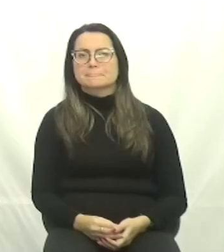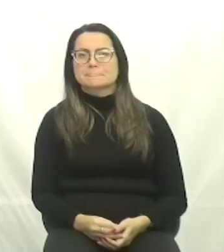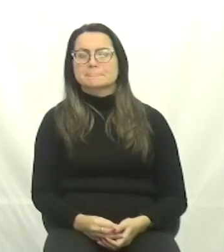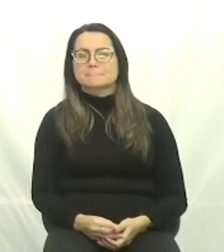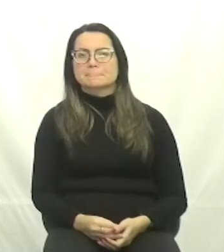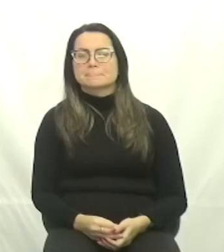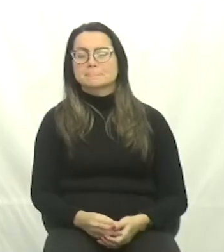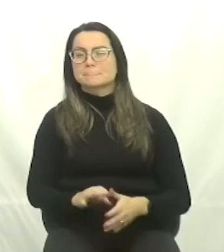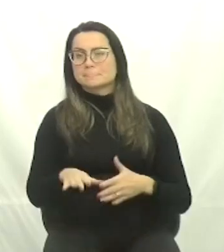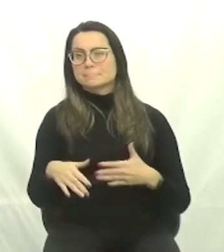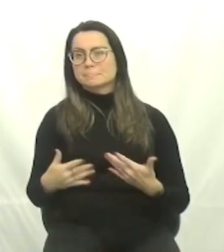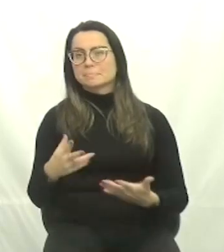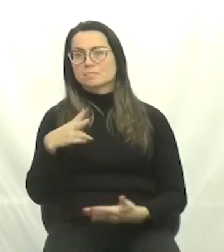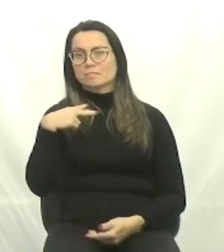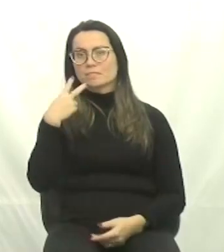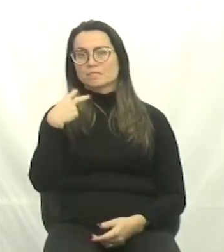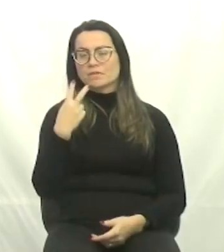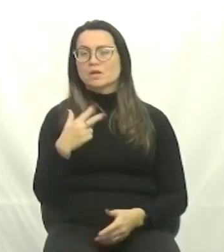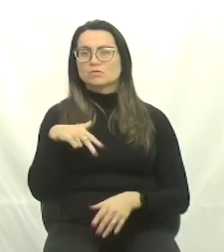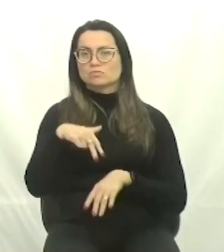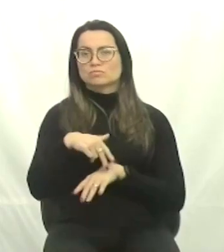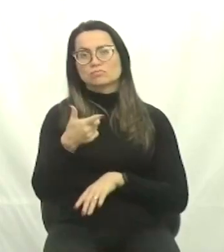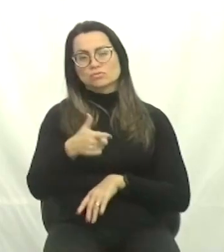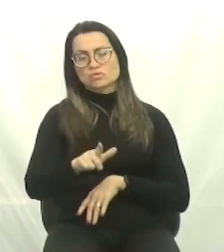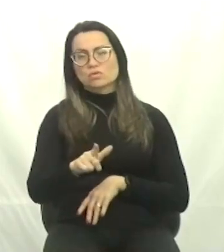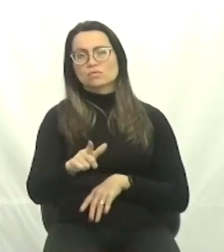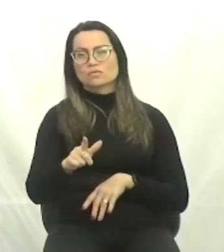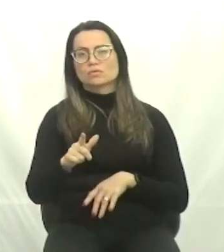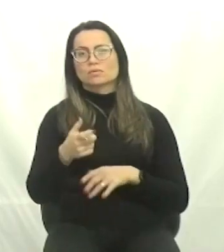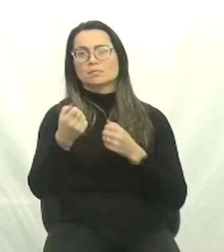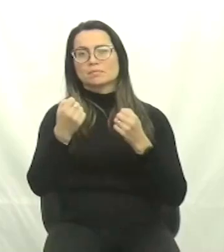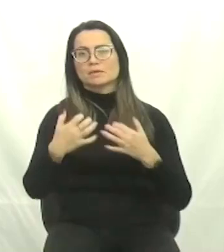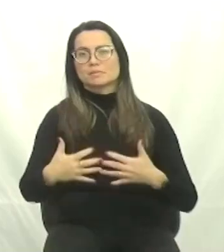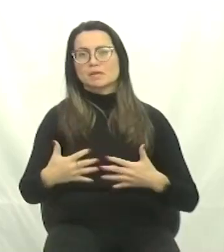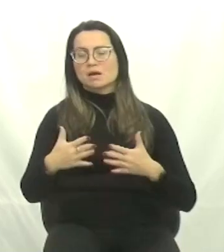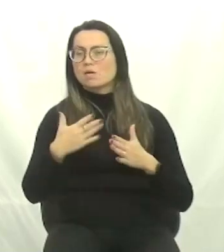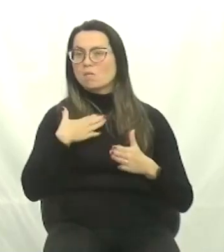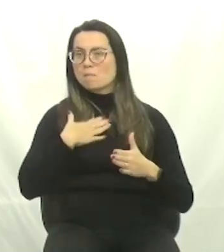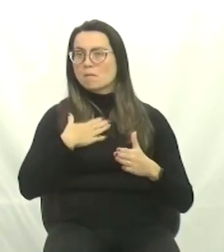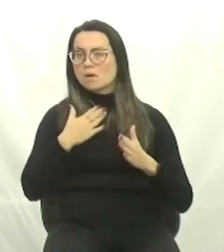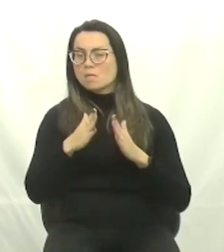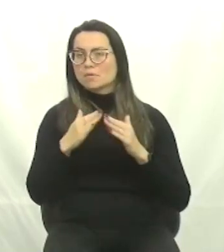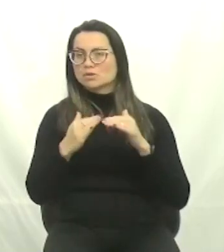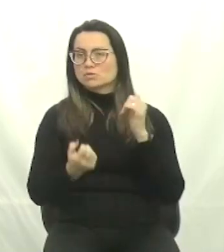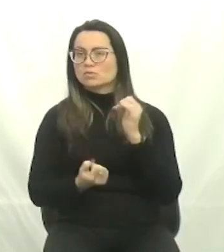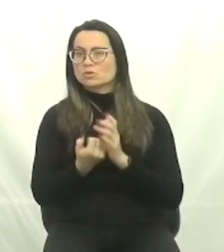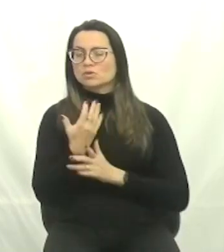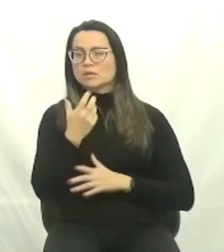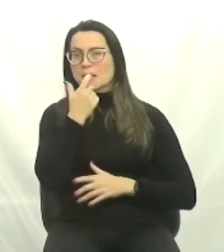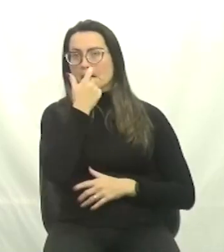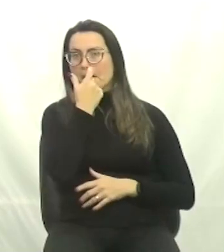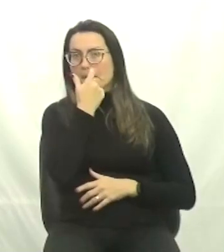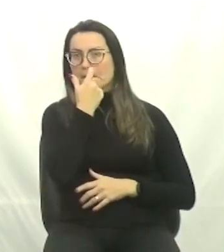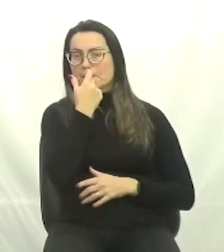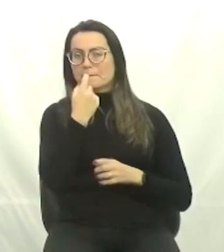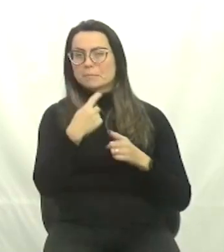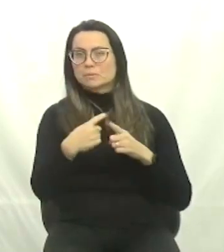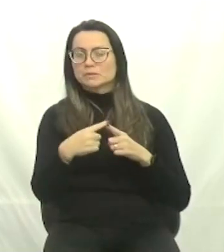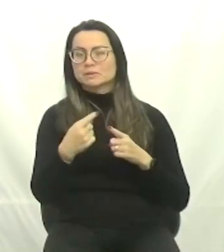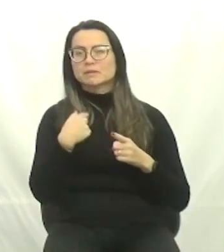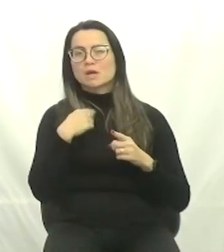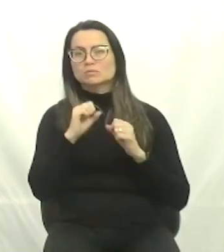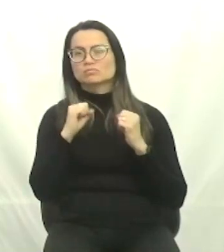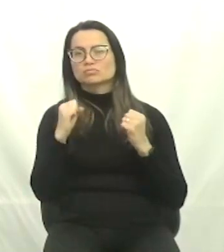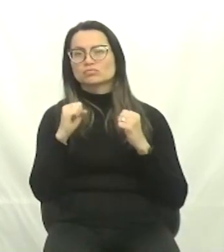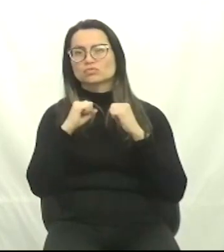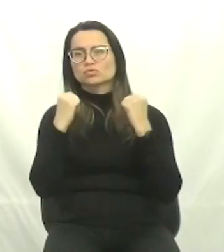Bom, nobres colegas, vereadores, subo essa tribuna novamente para explicar essa demanda que, conhecendo um pouco através do Seminário